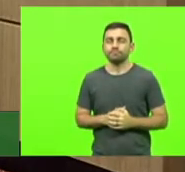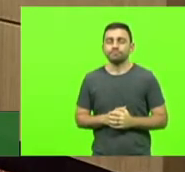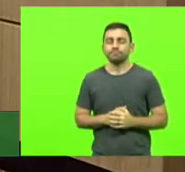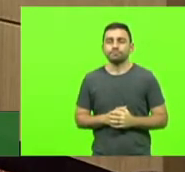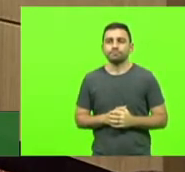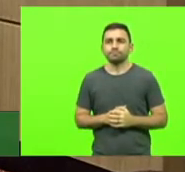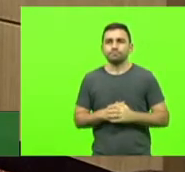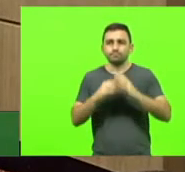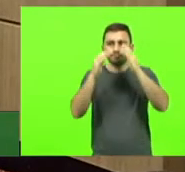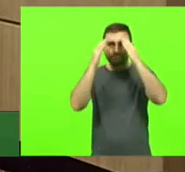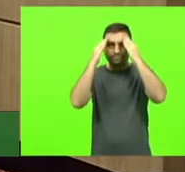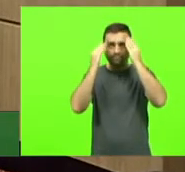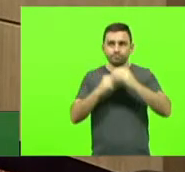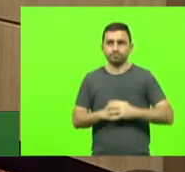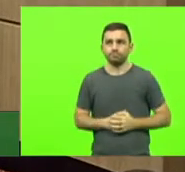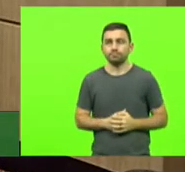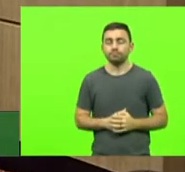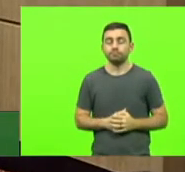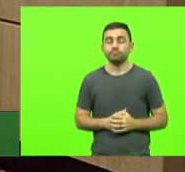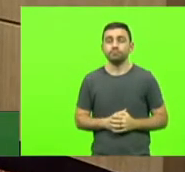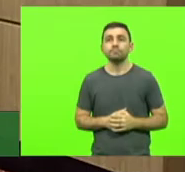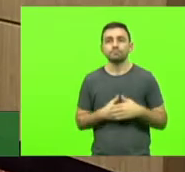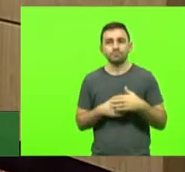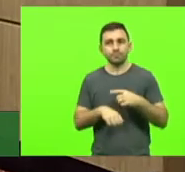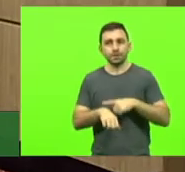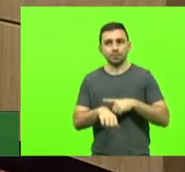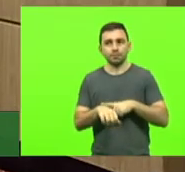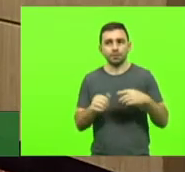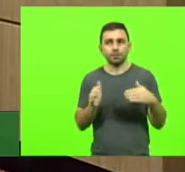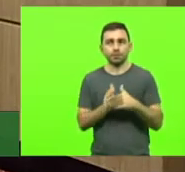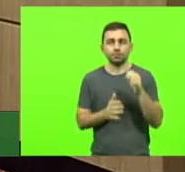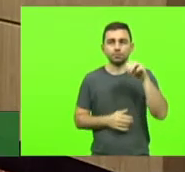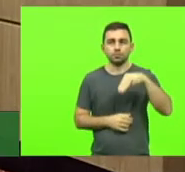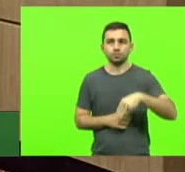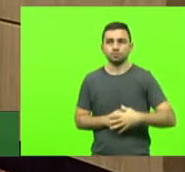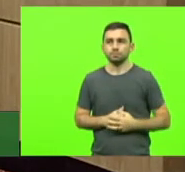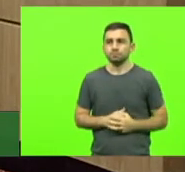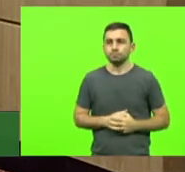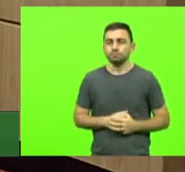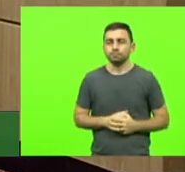Zé Milton. Vossa Excelência terá 10 minutos, deputado.